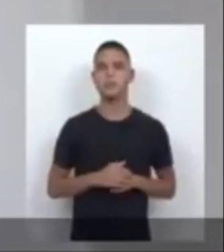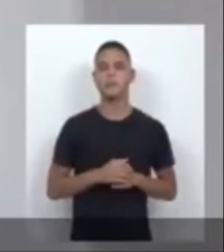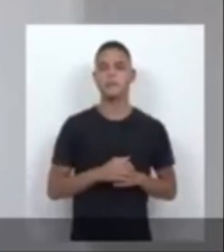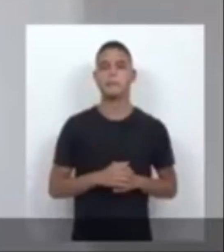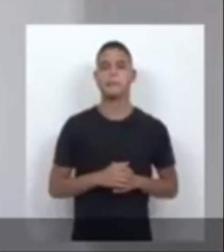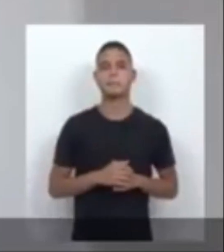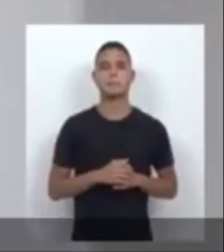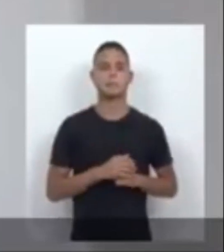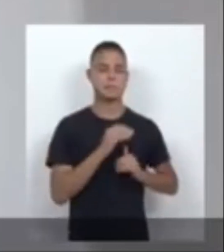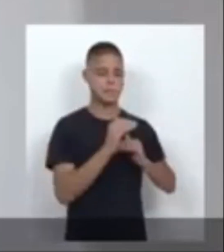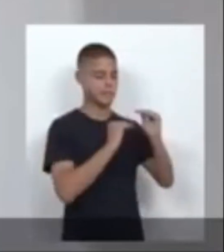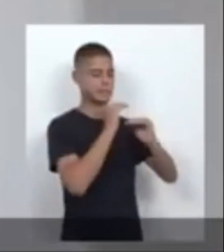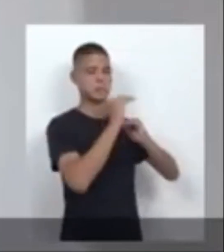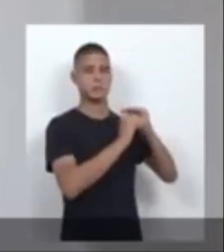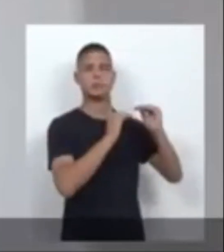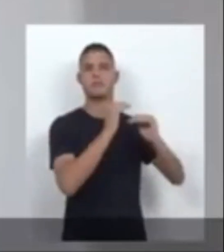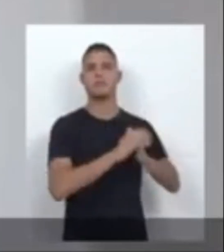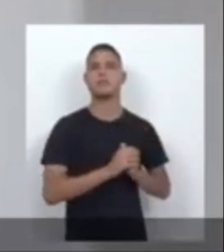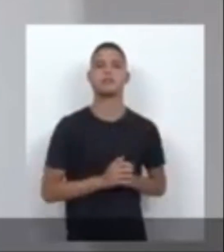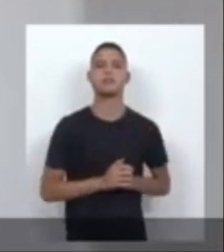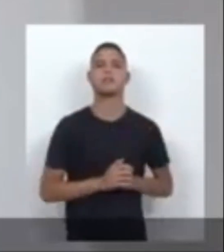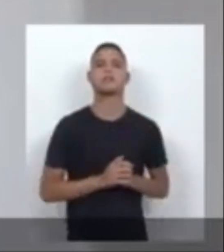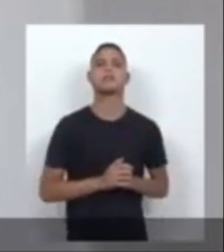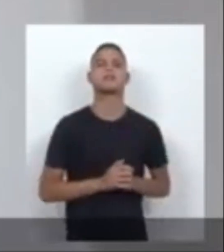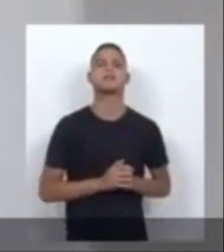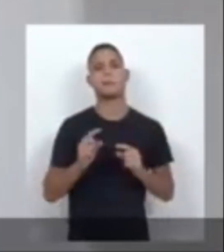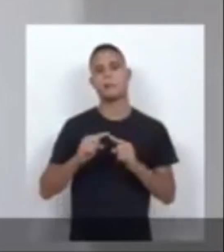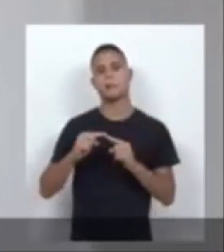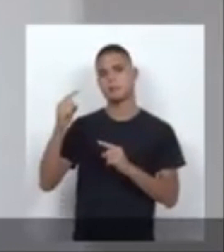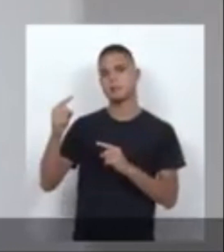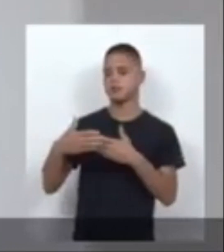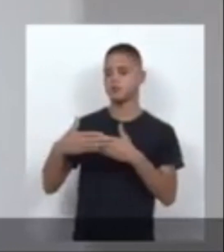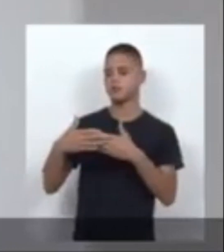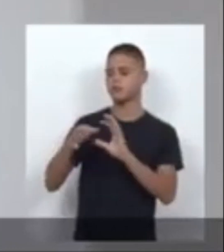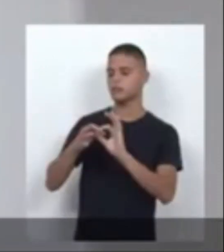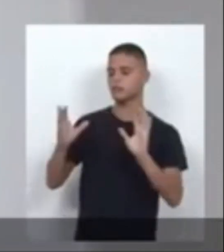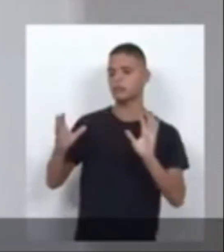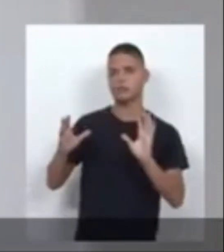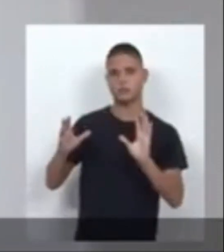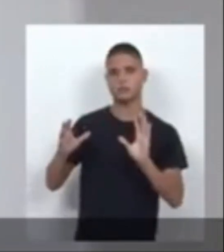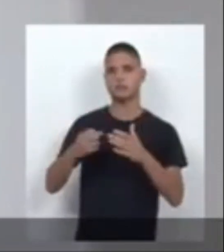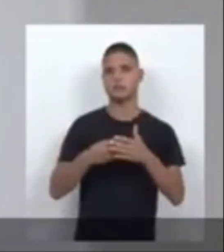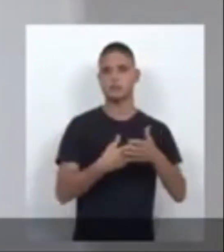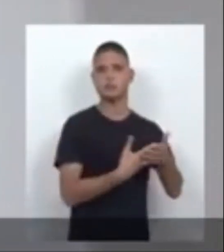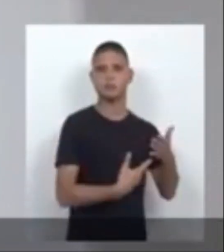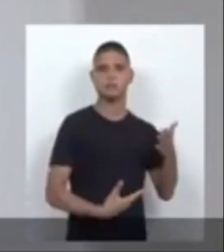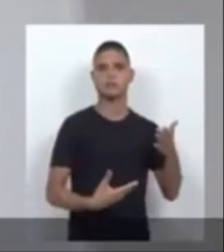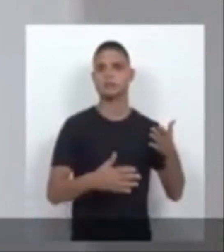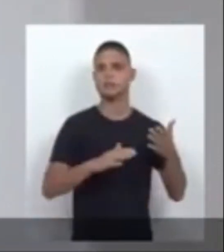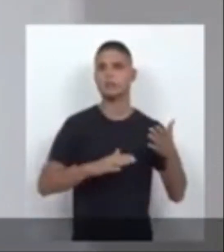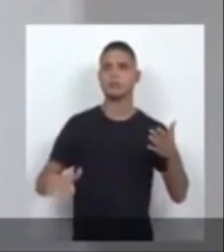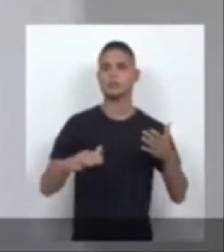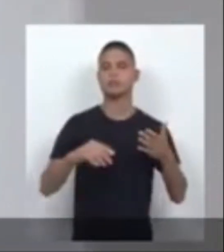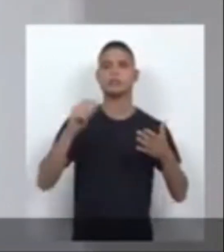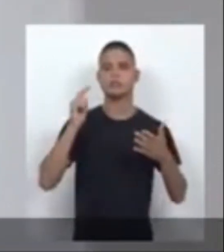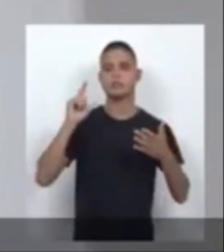apresentação do processo de avaliação e, posteriormente, nós abriremos o chat para que todos possam aí tirar suas dúvidas e